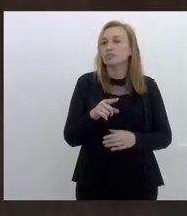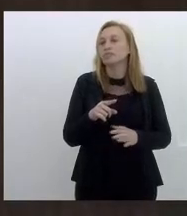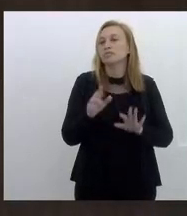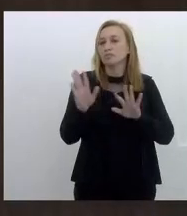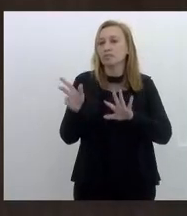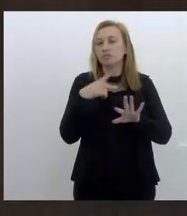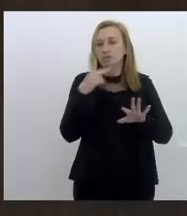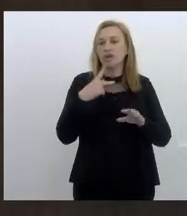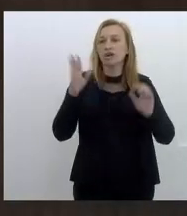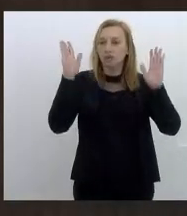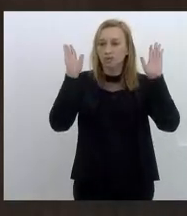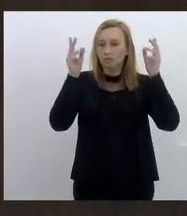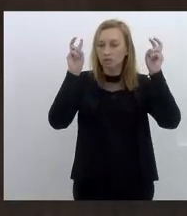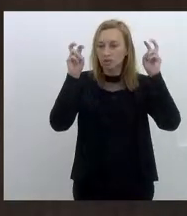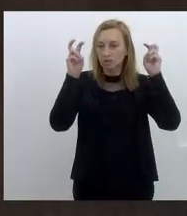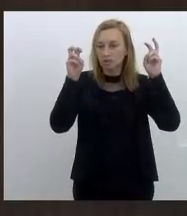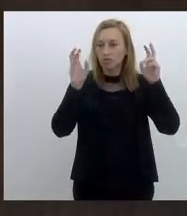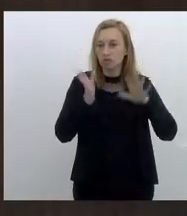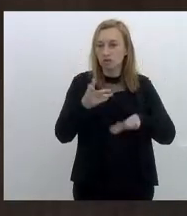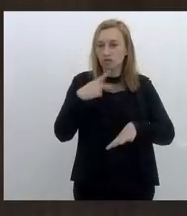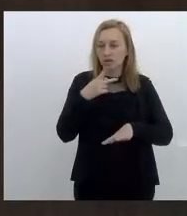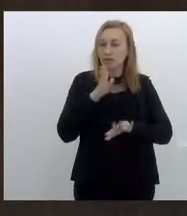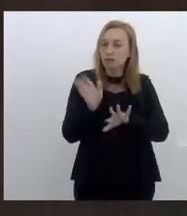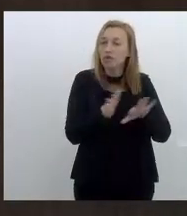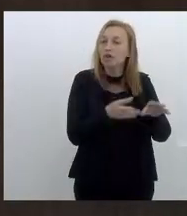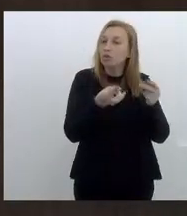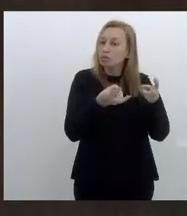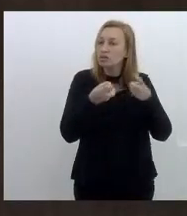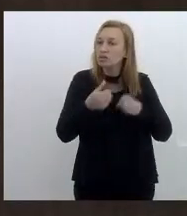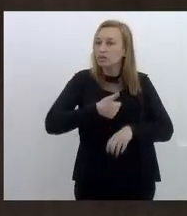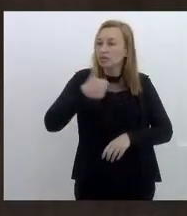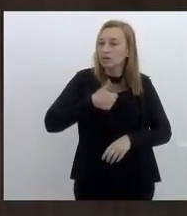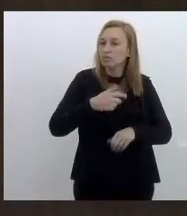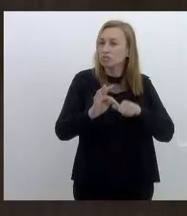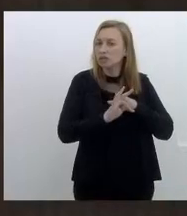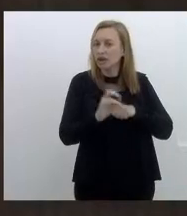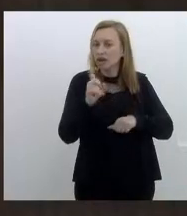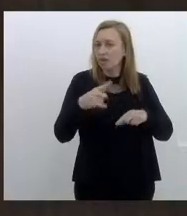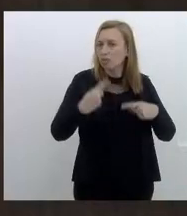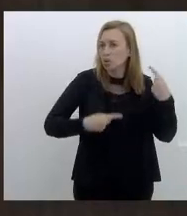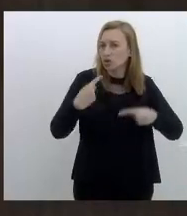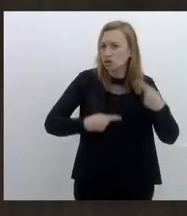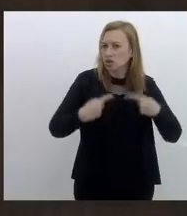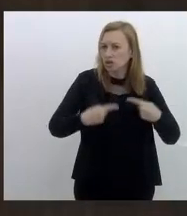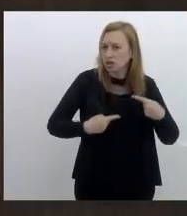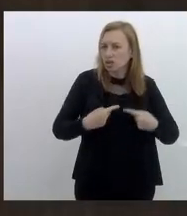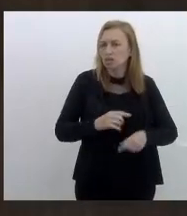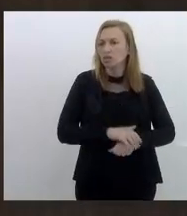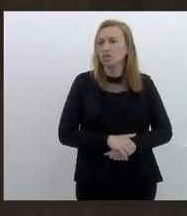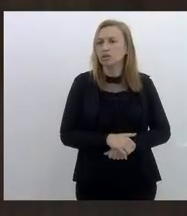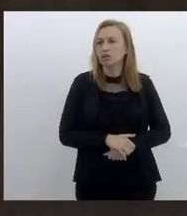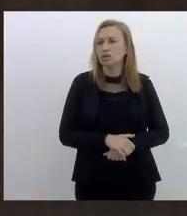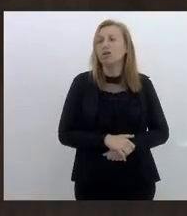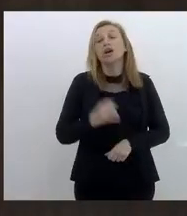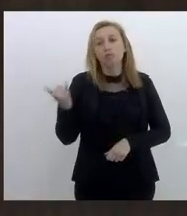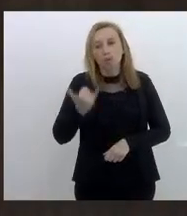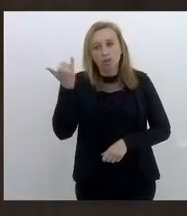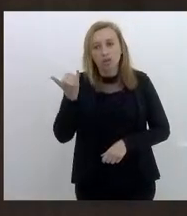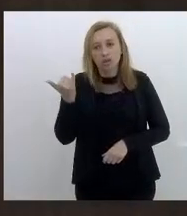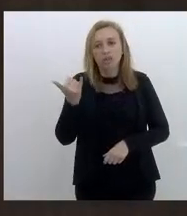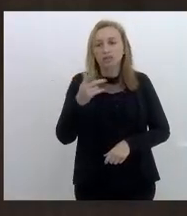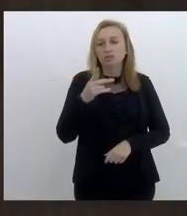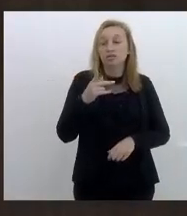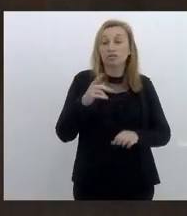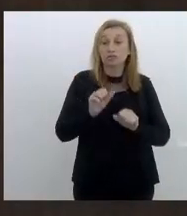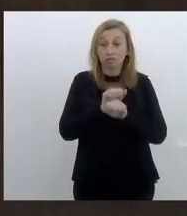eu vou tratar disso nas questões que eu levantei mas que ele primeiro a observar que o técnico é político e é por e é importante a gente